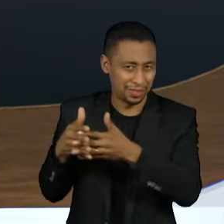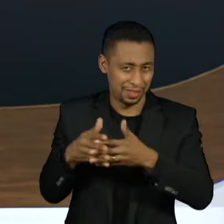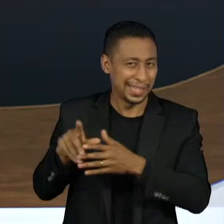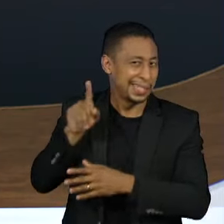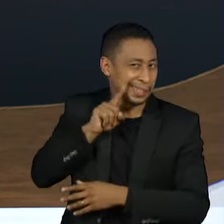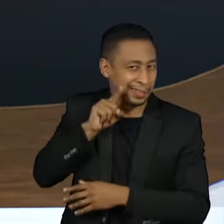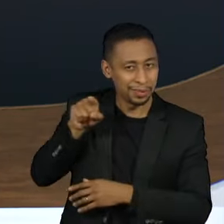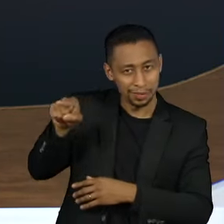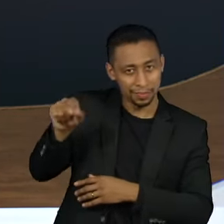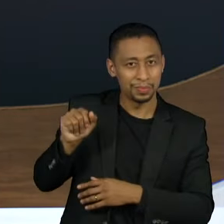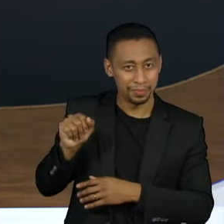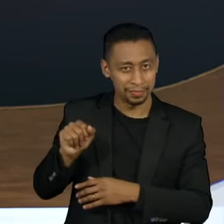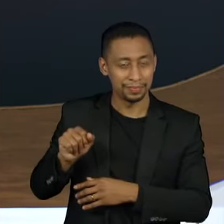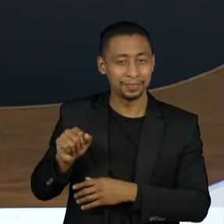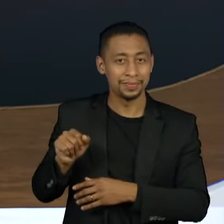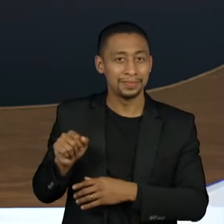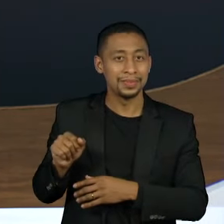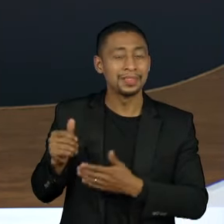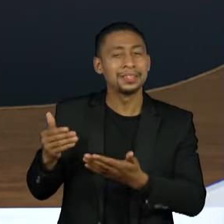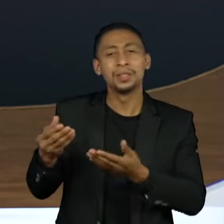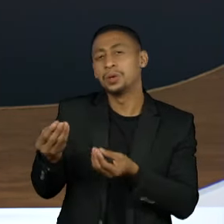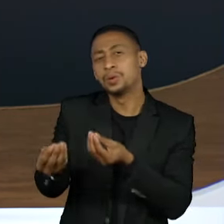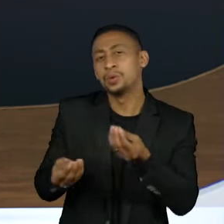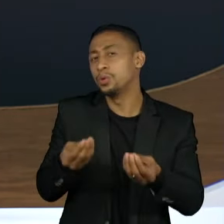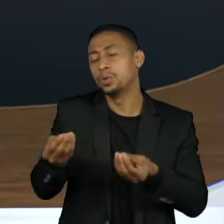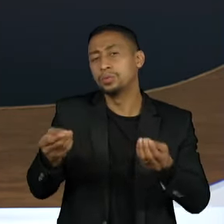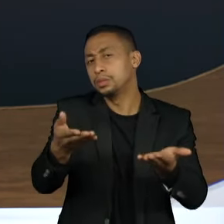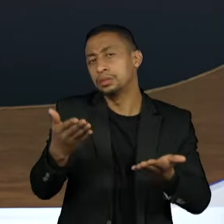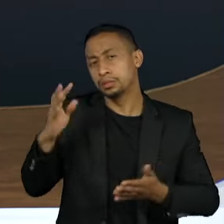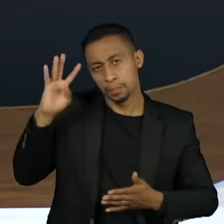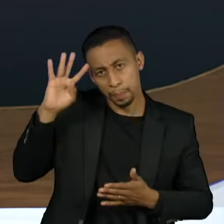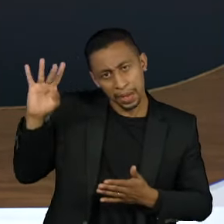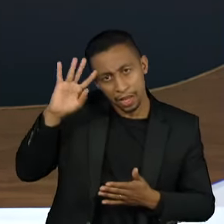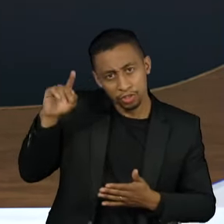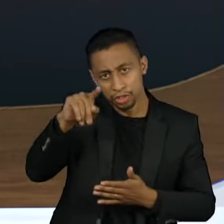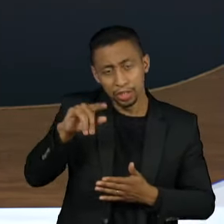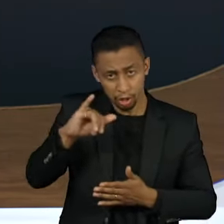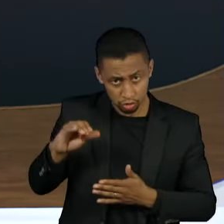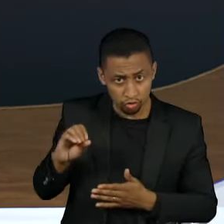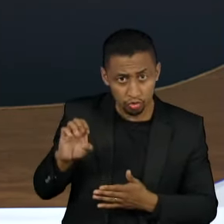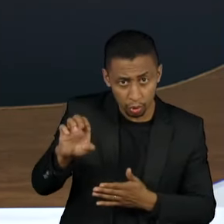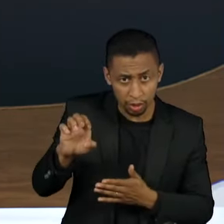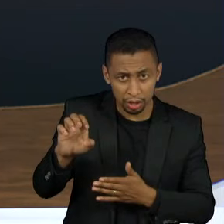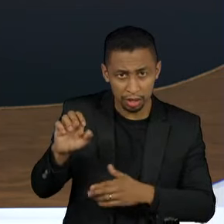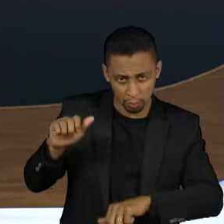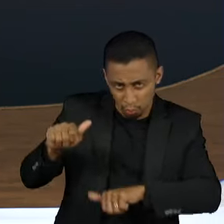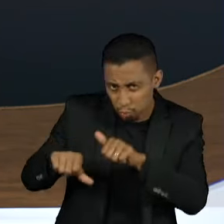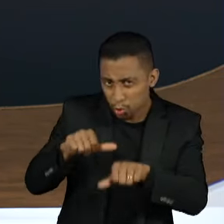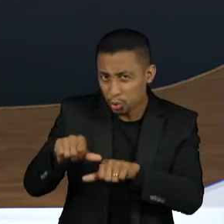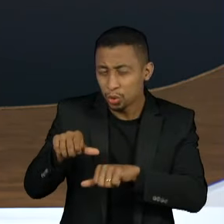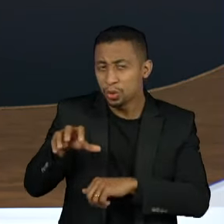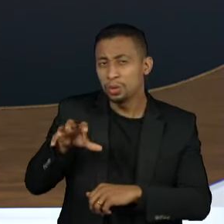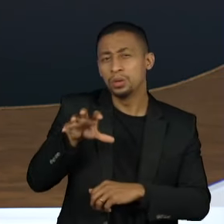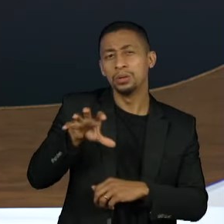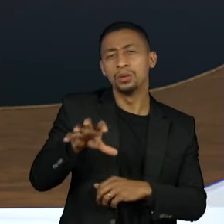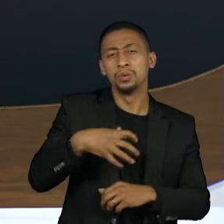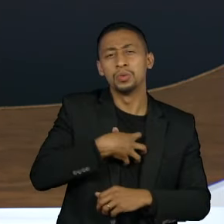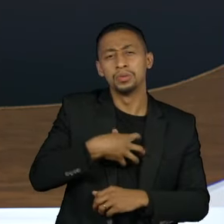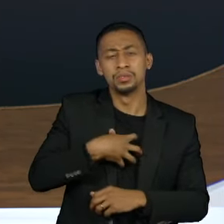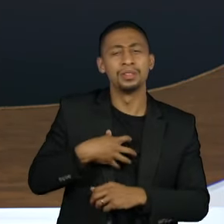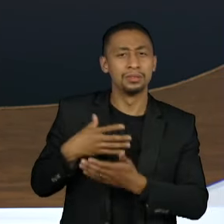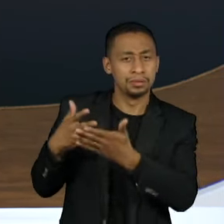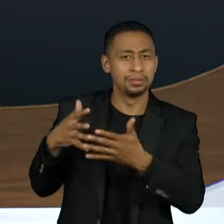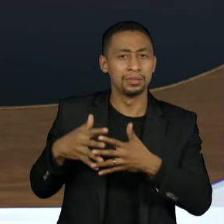do Donald Trump. De que maneira você imagina que o Biden mudou o rumo, esse rumo nos Estados Unidos, onde você